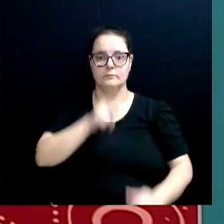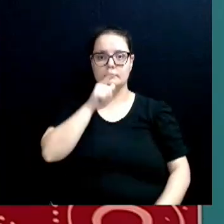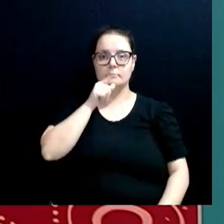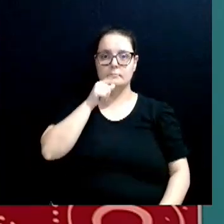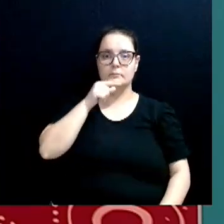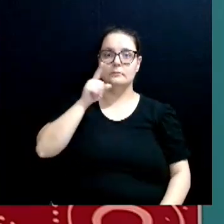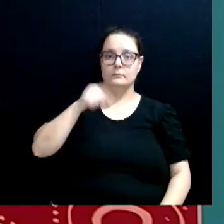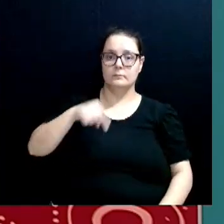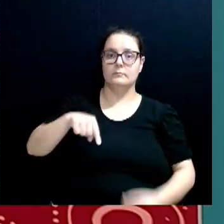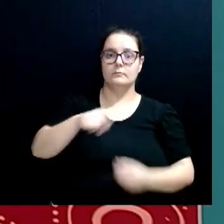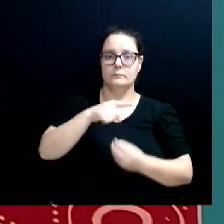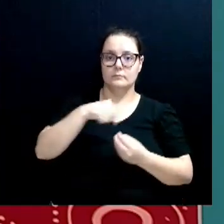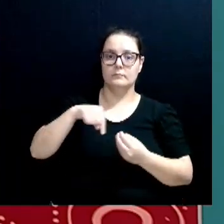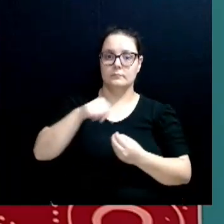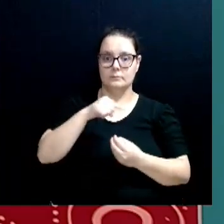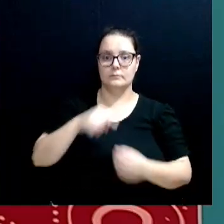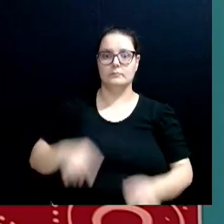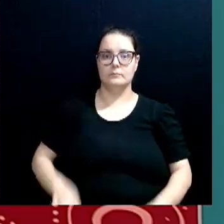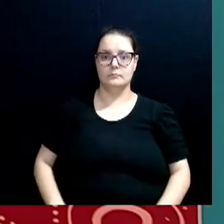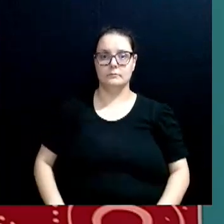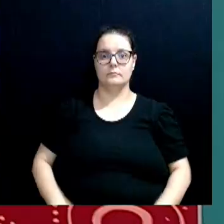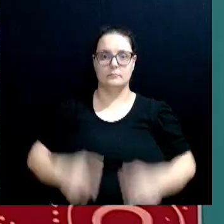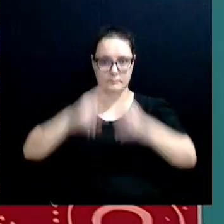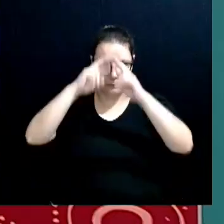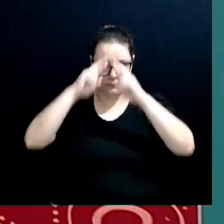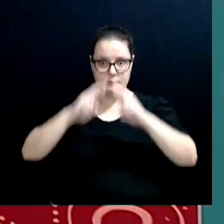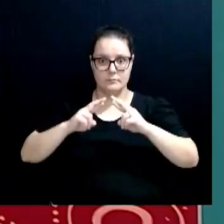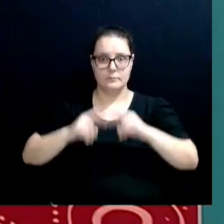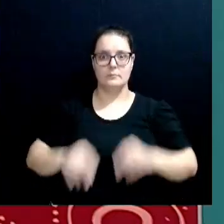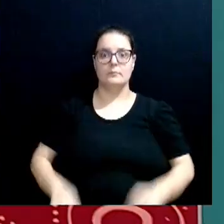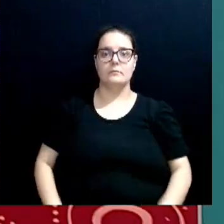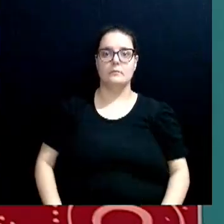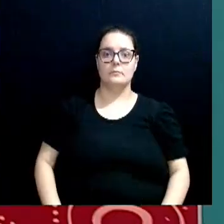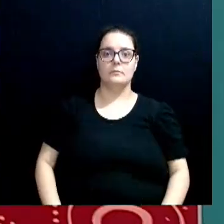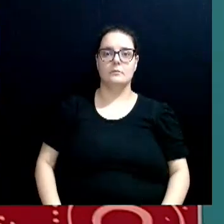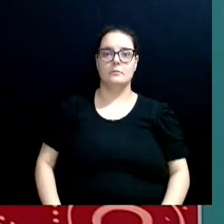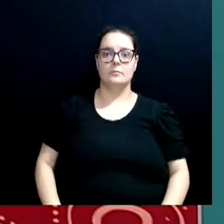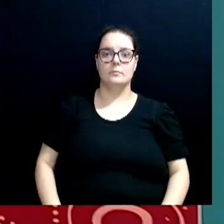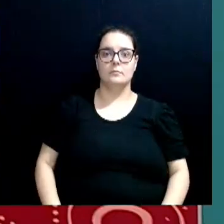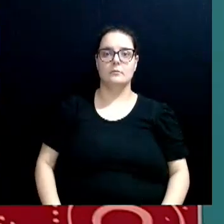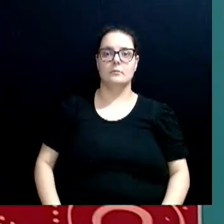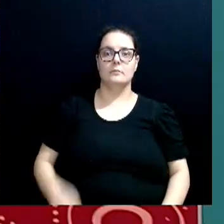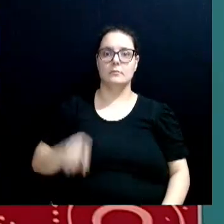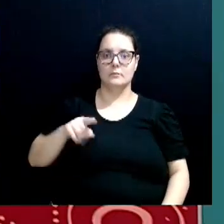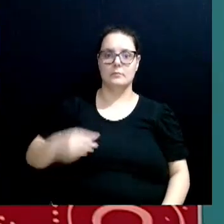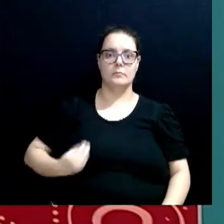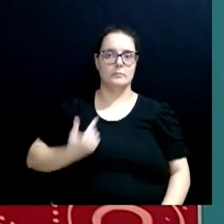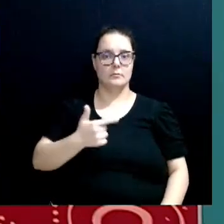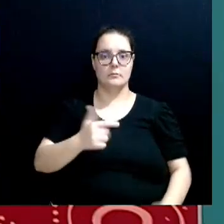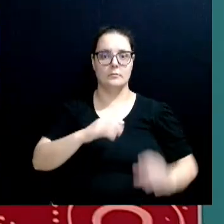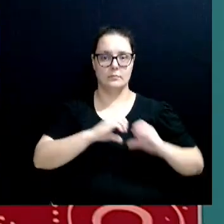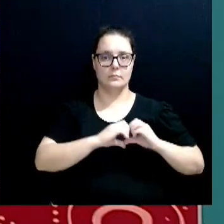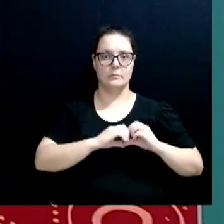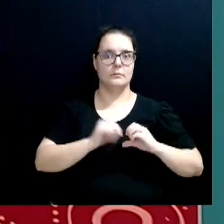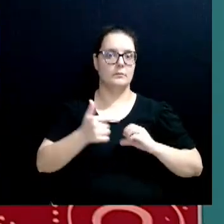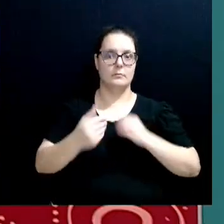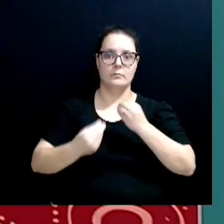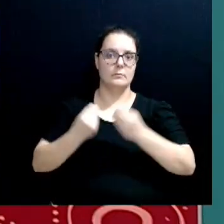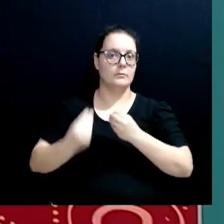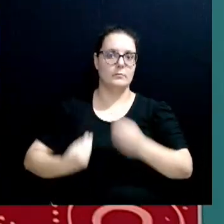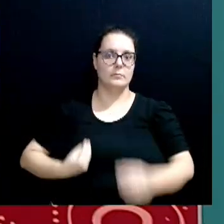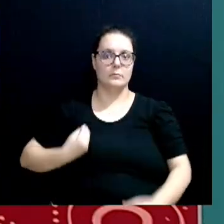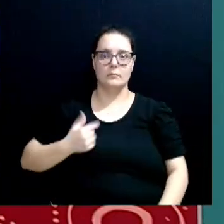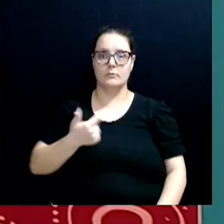e tem que ser muito respeitada. Você vive sem amor, mas você não vive sem a água. Então